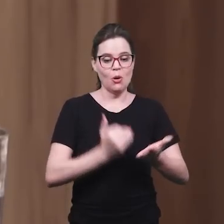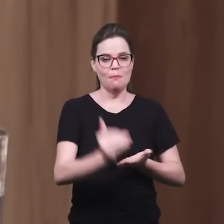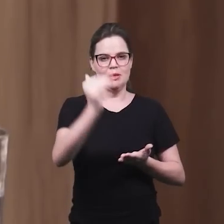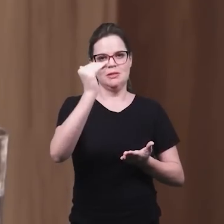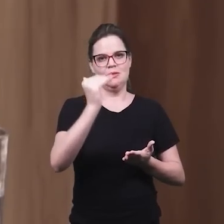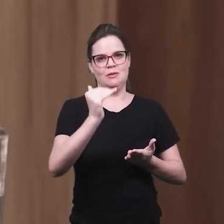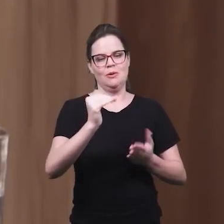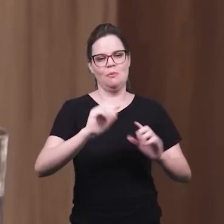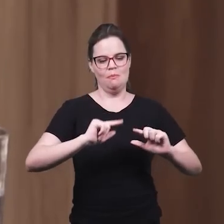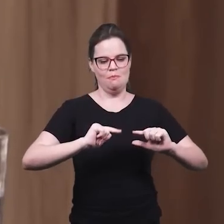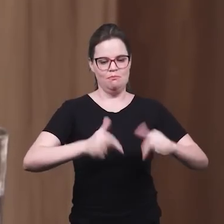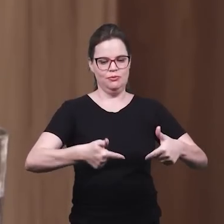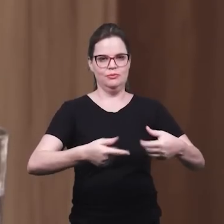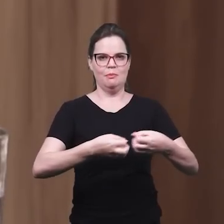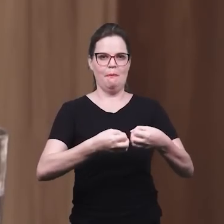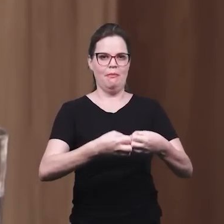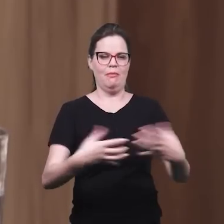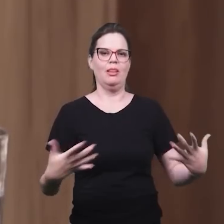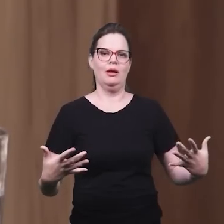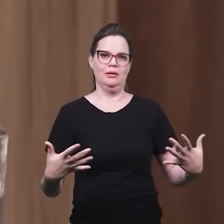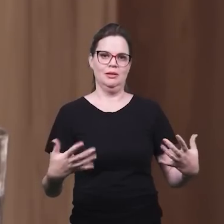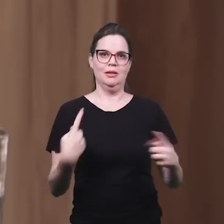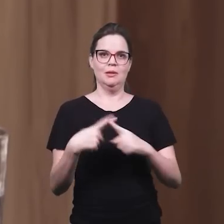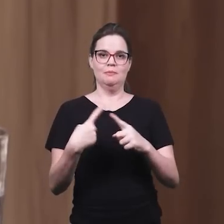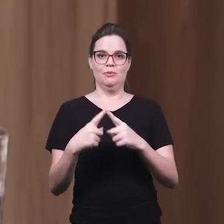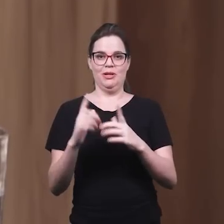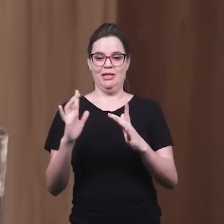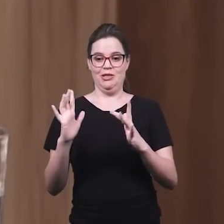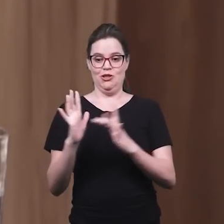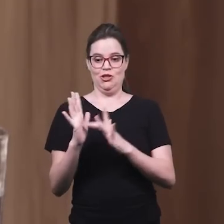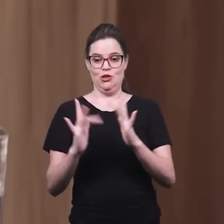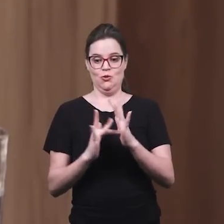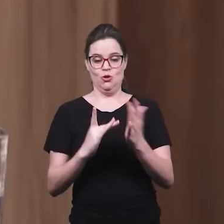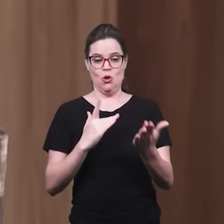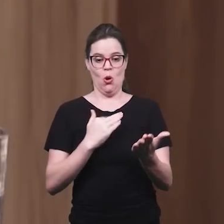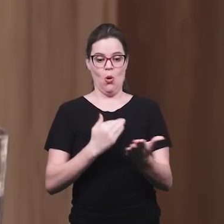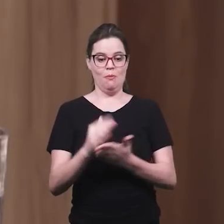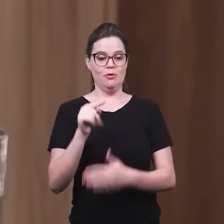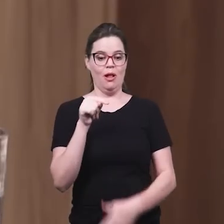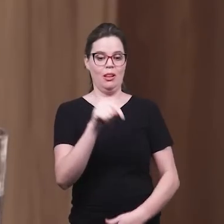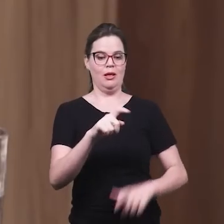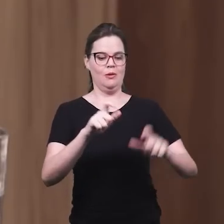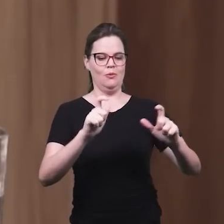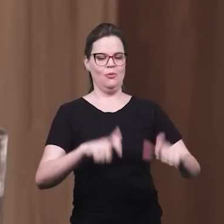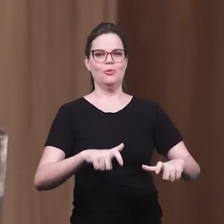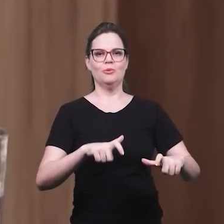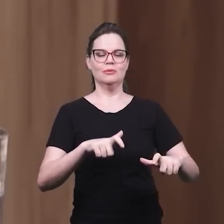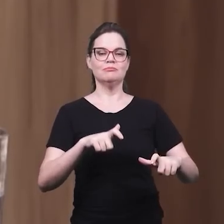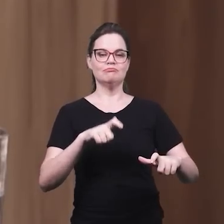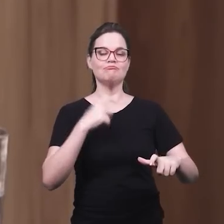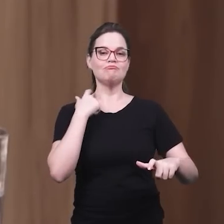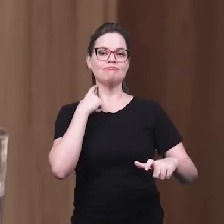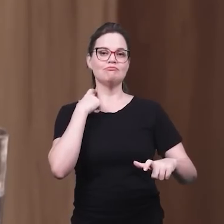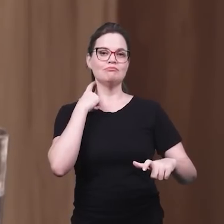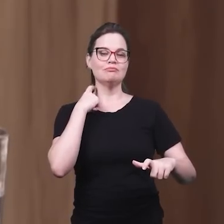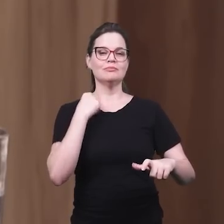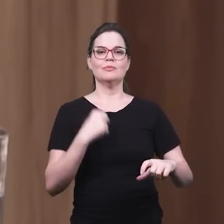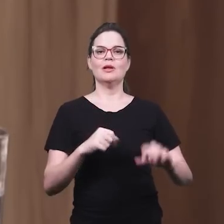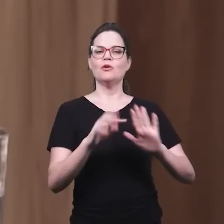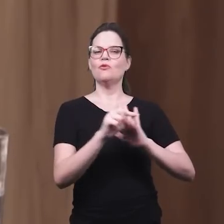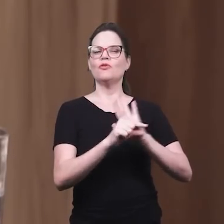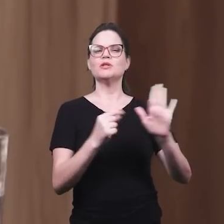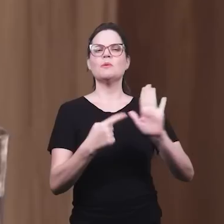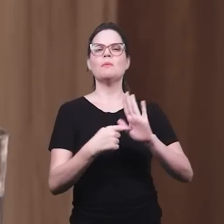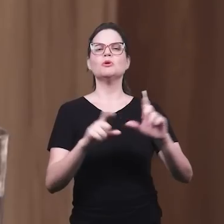principiou os seus sinais, ou seja, o ministério de Jesus, ele começou ali. E o próprio versículo diz, né, em Caná